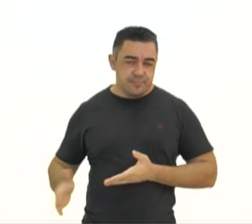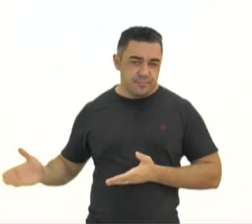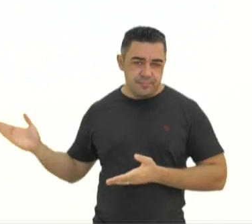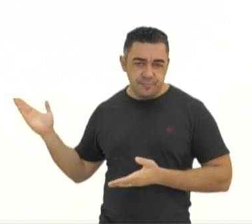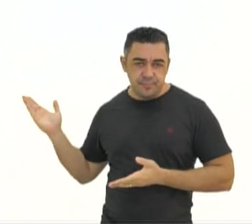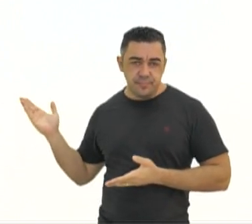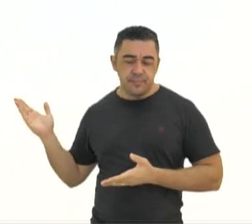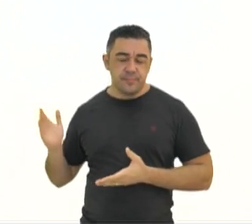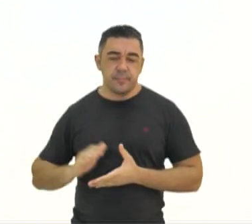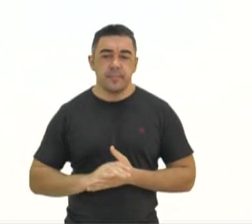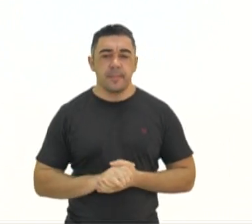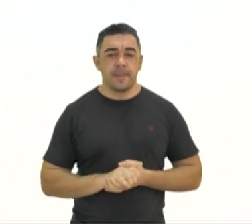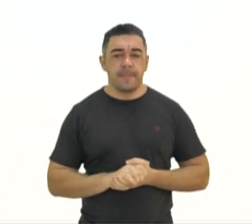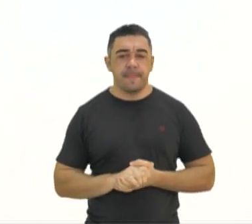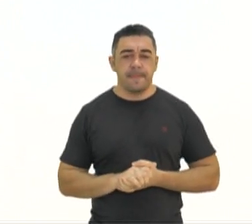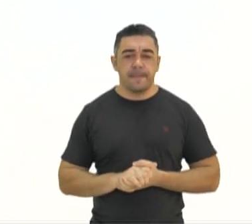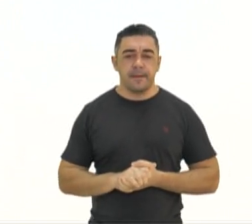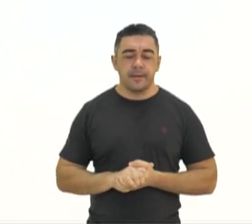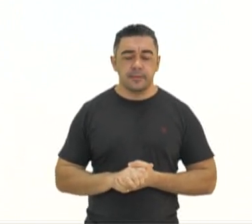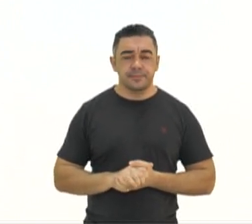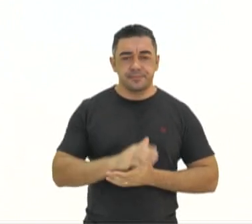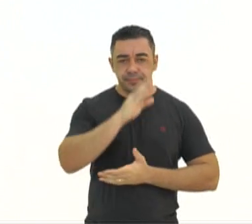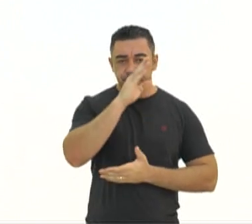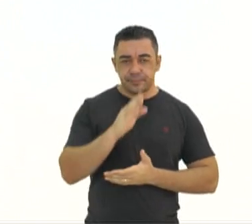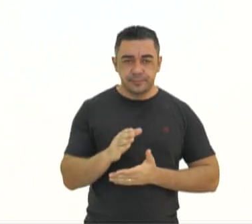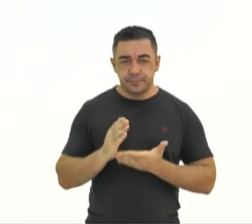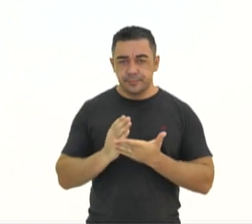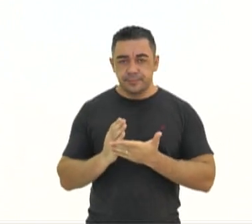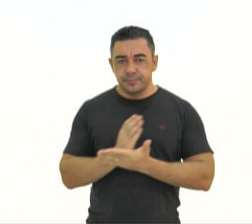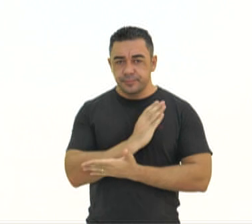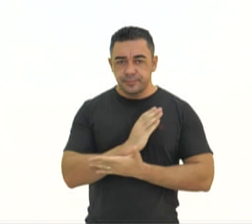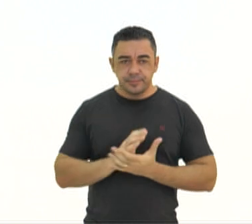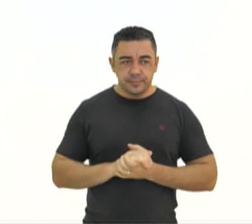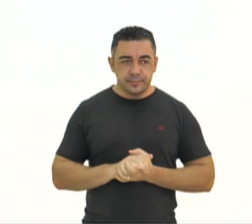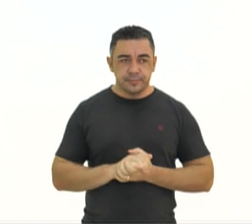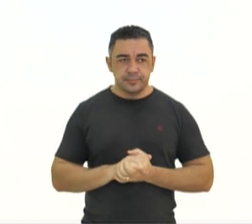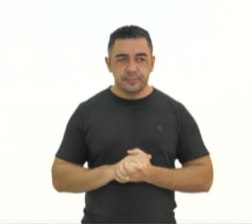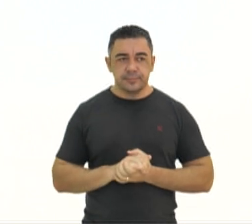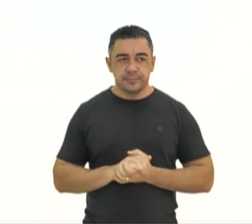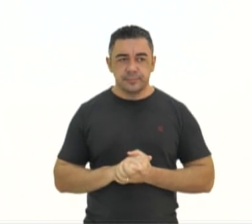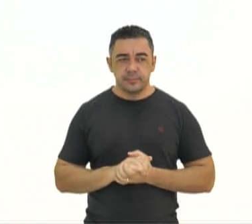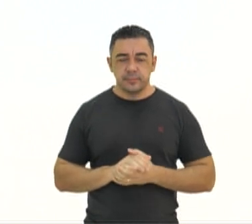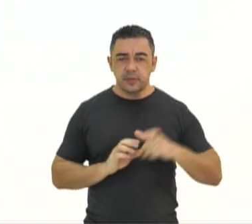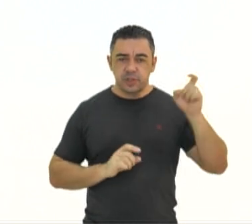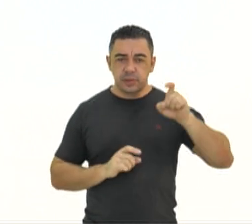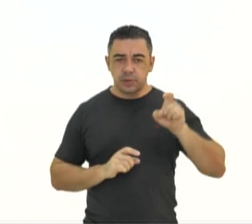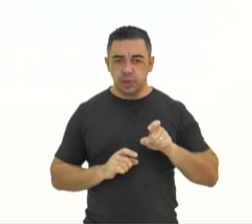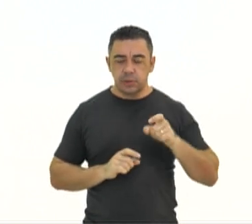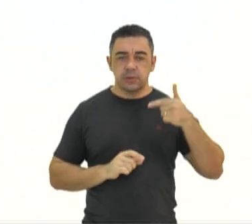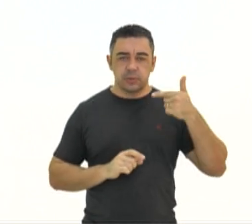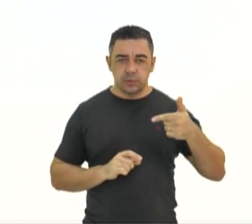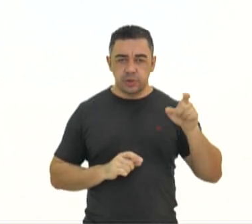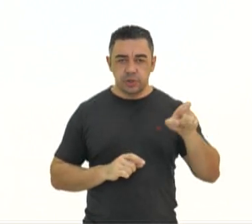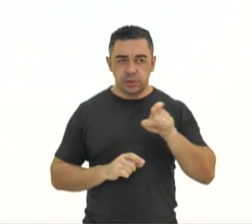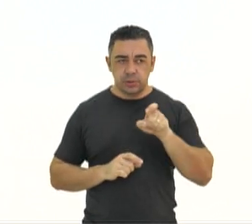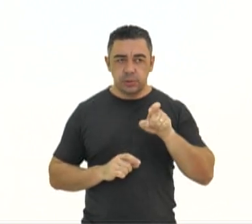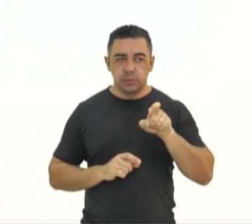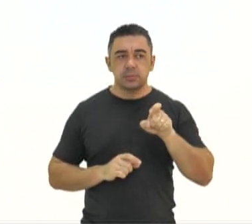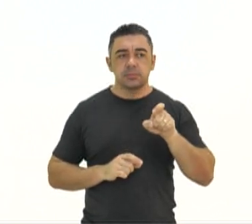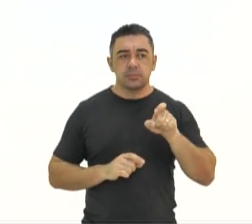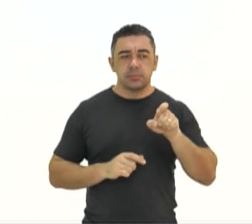um negativo. Então basta eu eliminar, cortei y com y, né? Vai ficar x mais x,